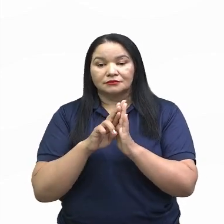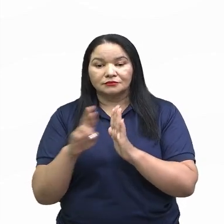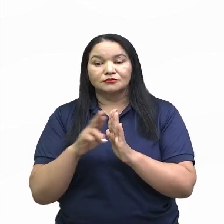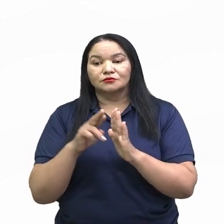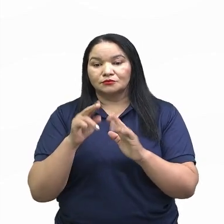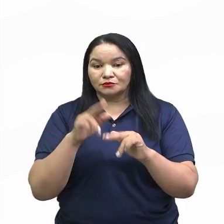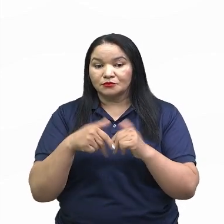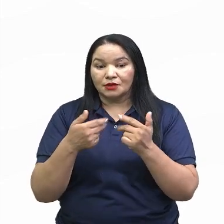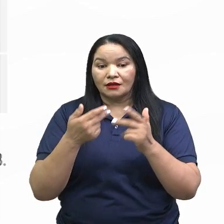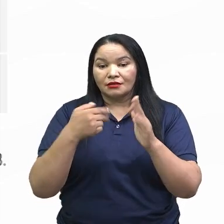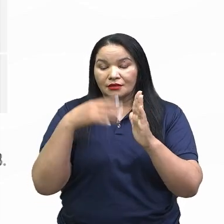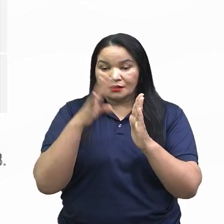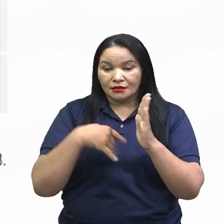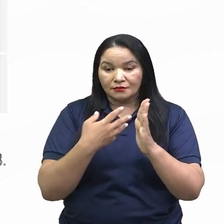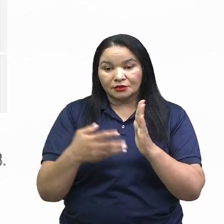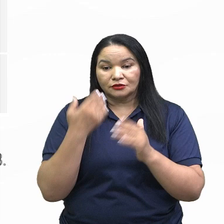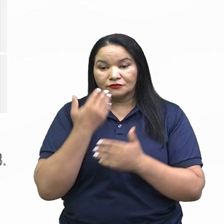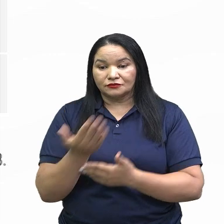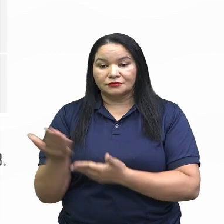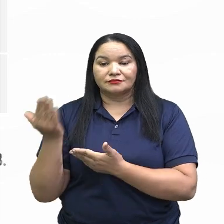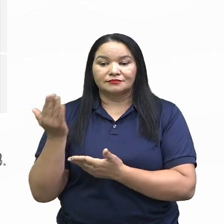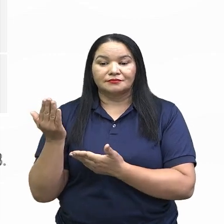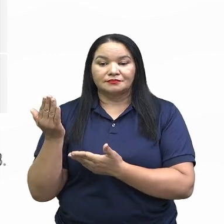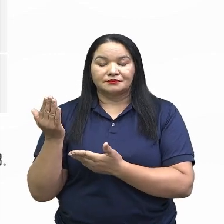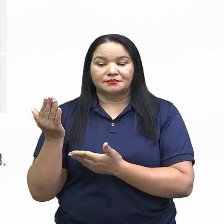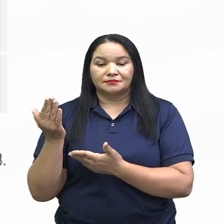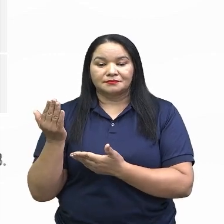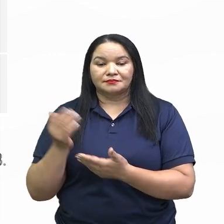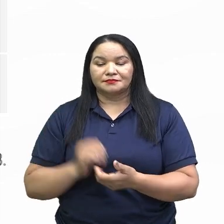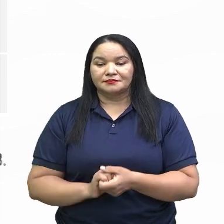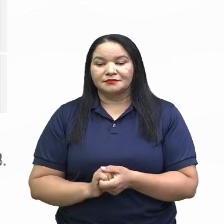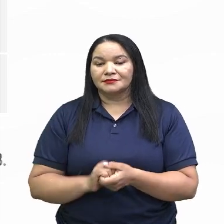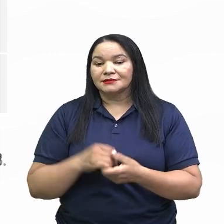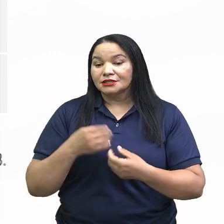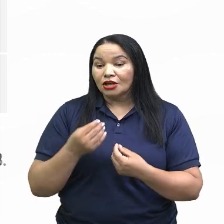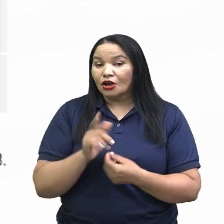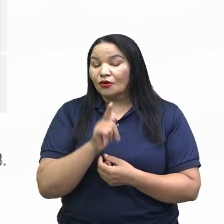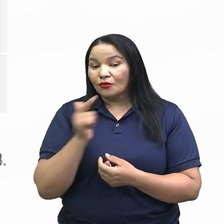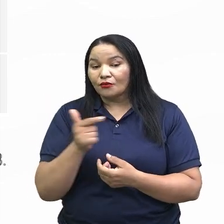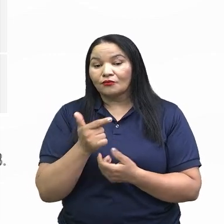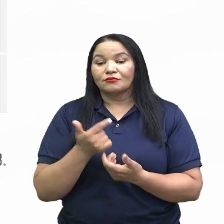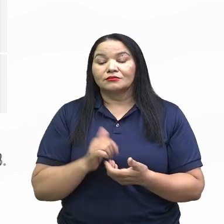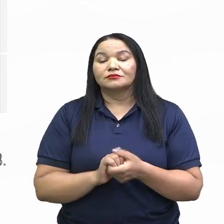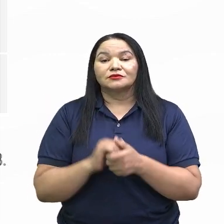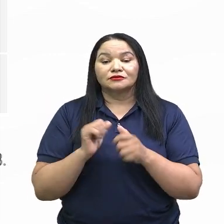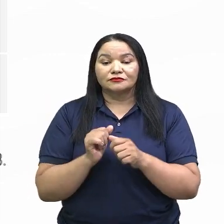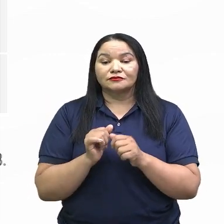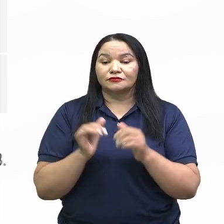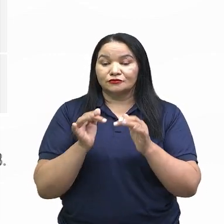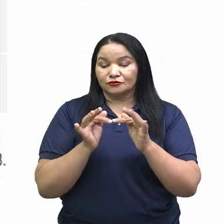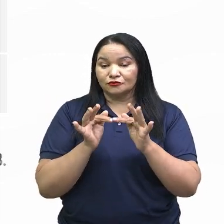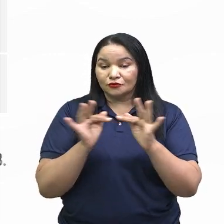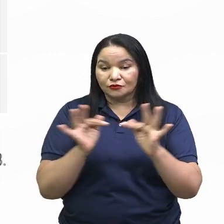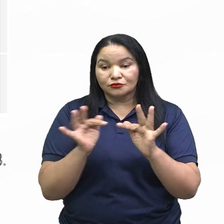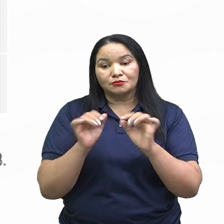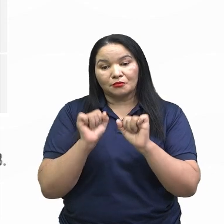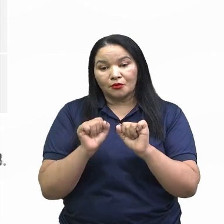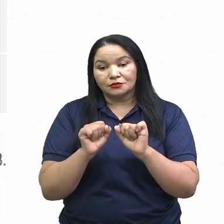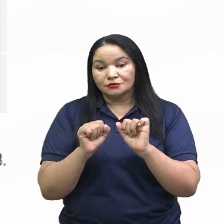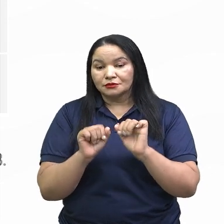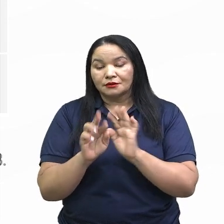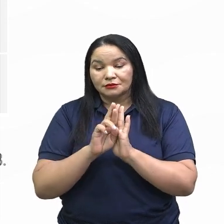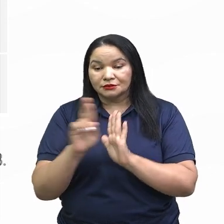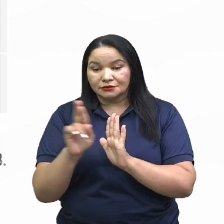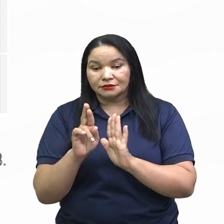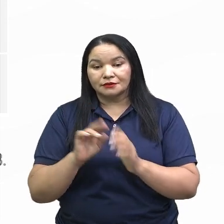de tabela, e é esse exemplo agora que eu trago para os senhores. Como as demais funções, pode ser representada ali a função afim